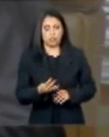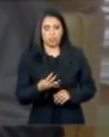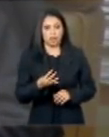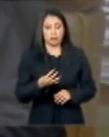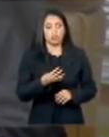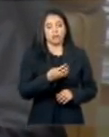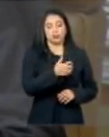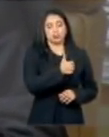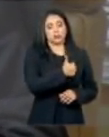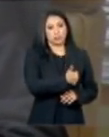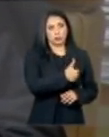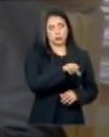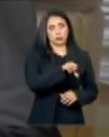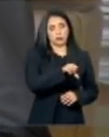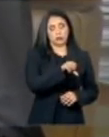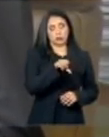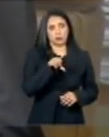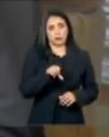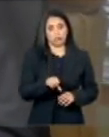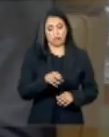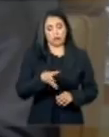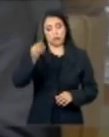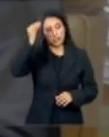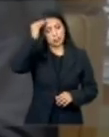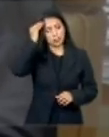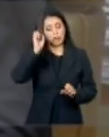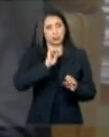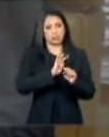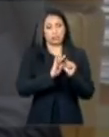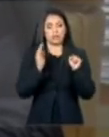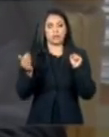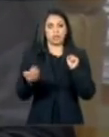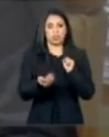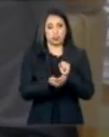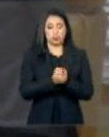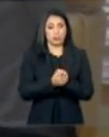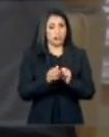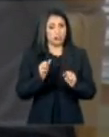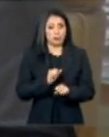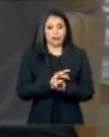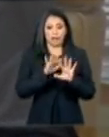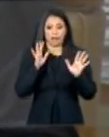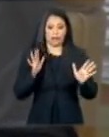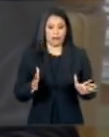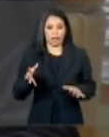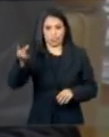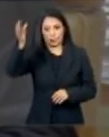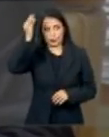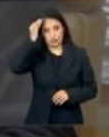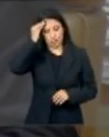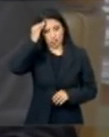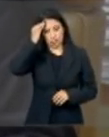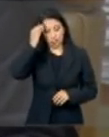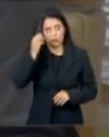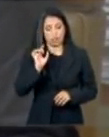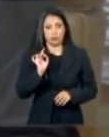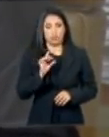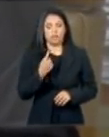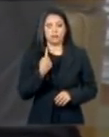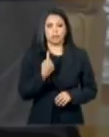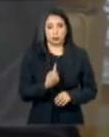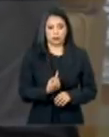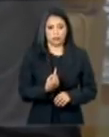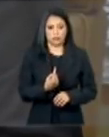desse entendimento do supremo tribunal federal é muito clara e é uma só pois